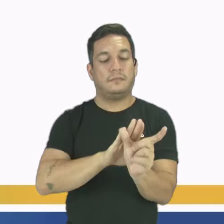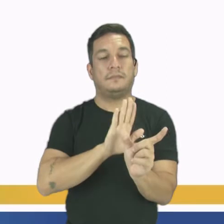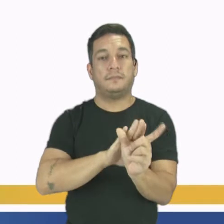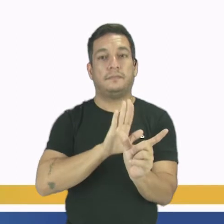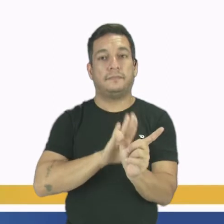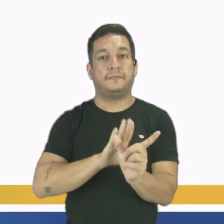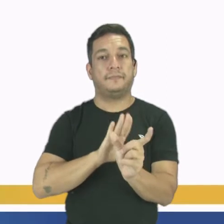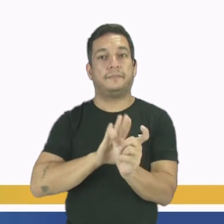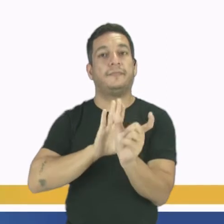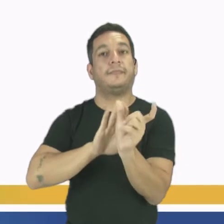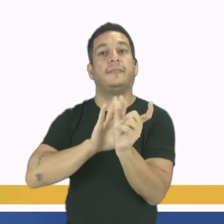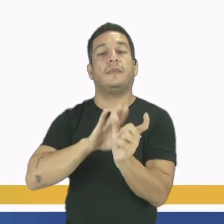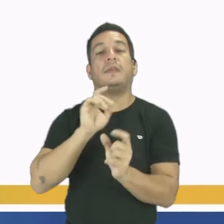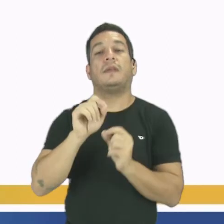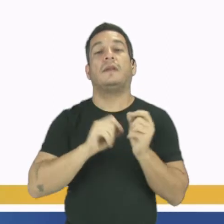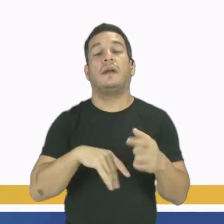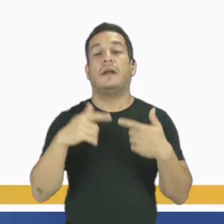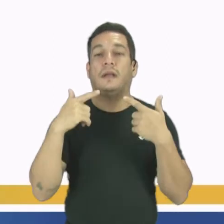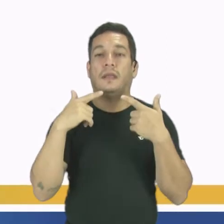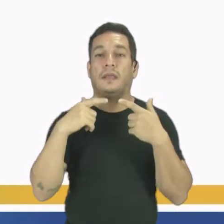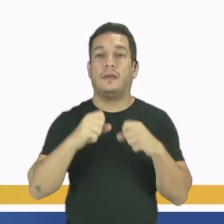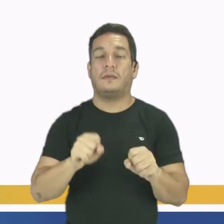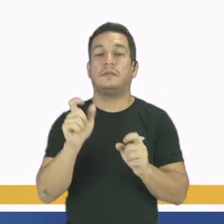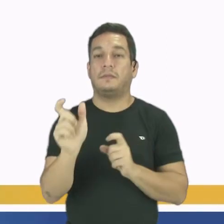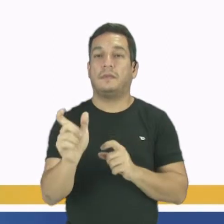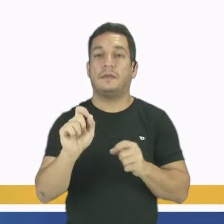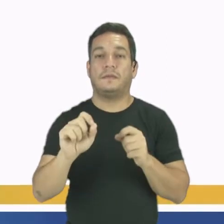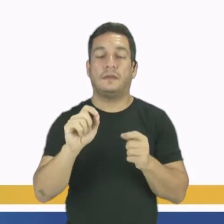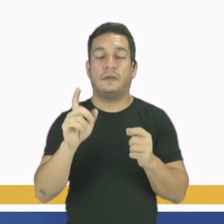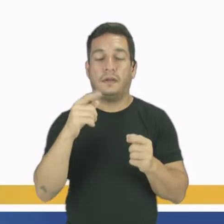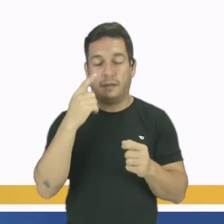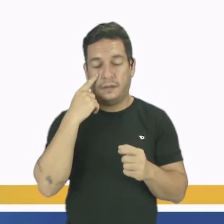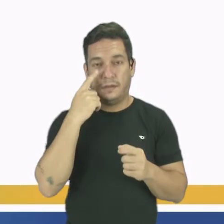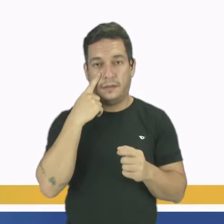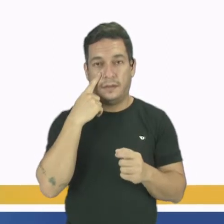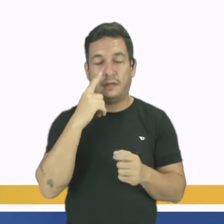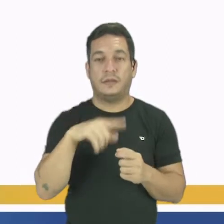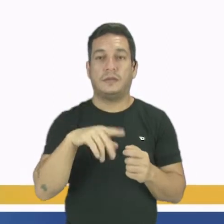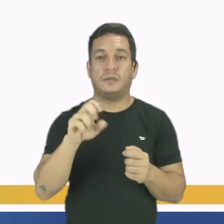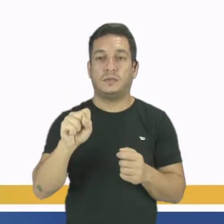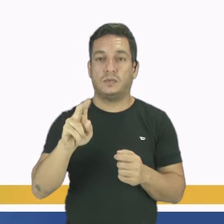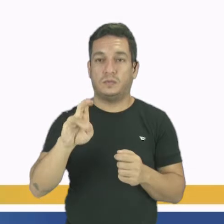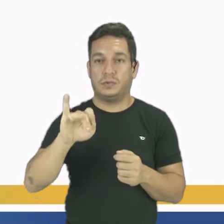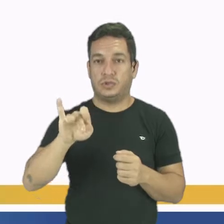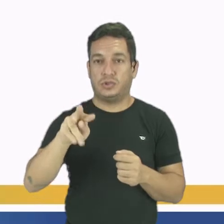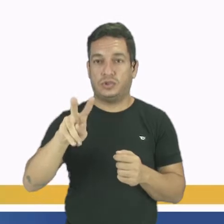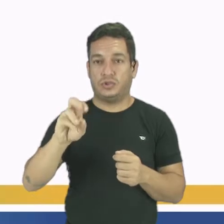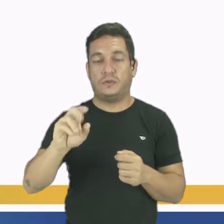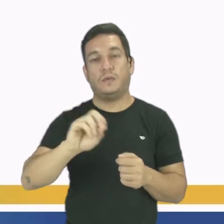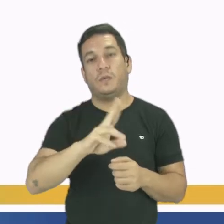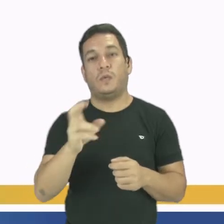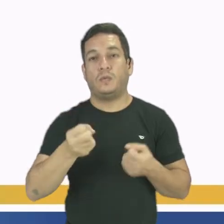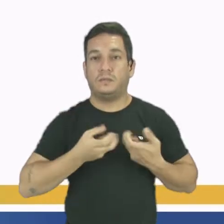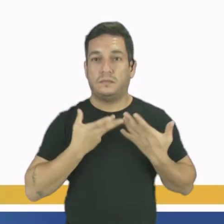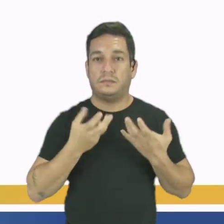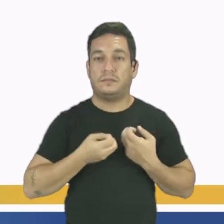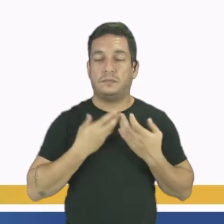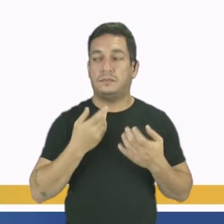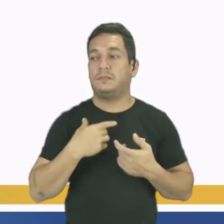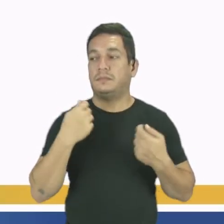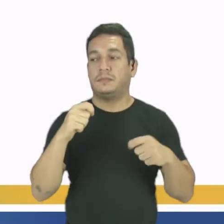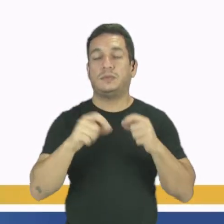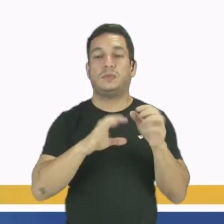é a linguagem em que a palavra é utilizada em sentido figurado, subjetivo ou expressivo. Ele depende